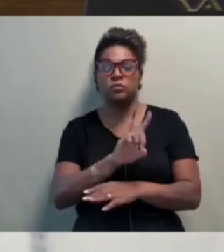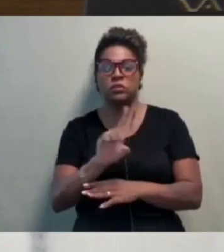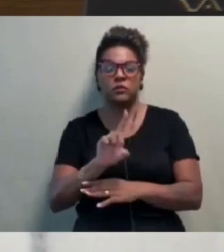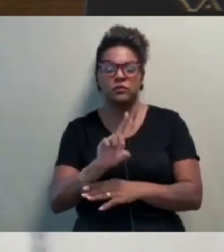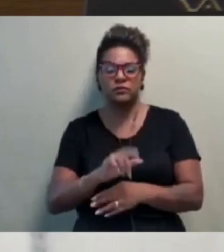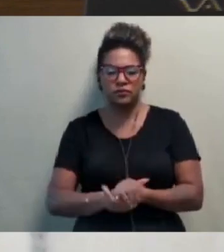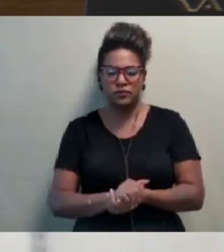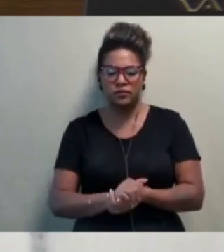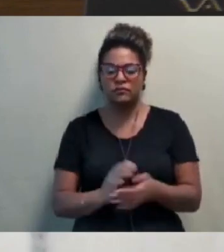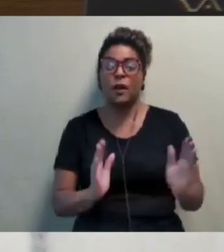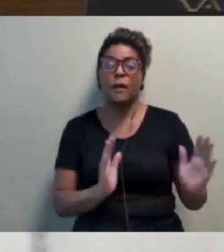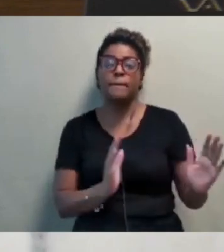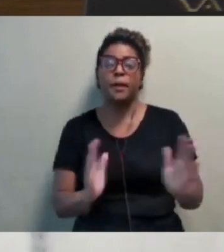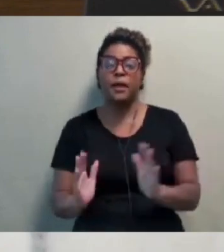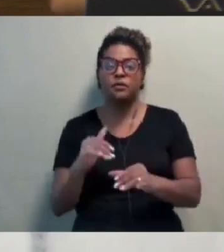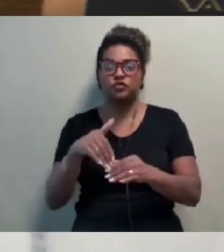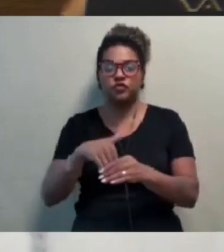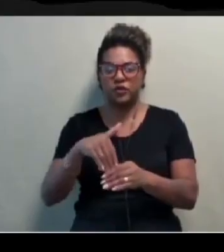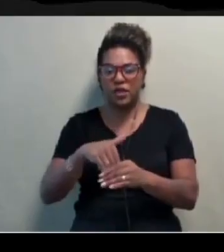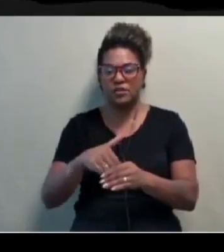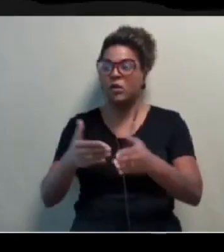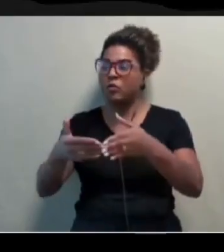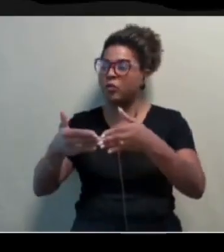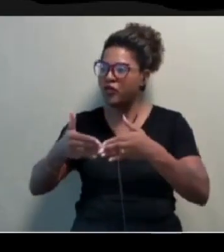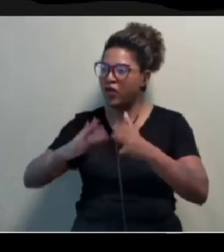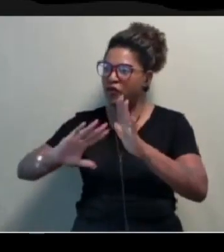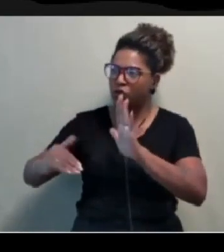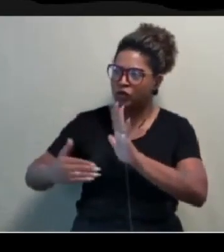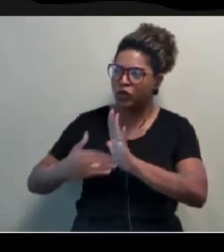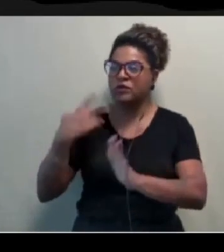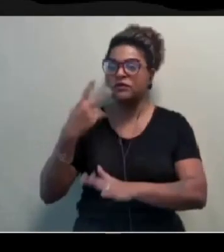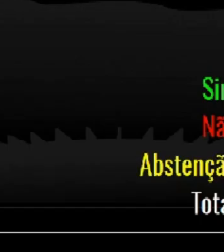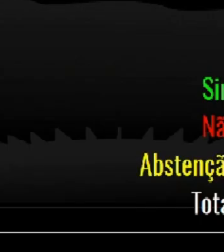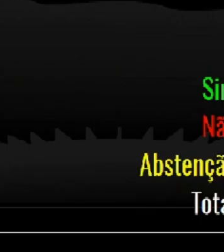Em votação, registrem o voto.